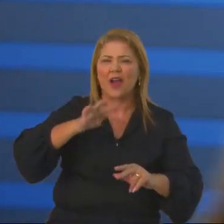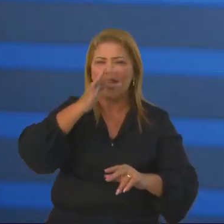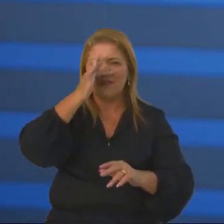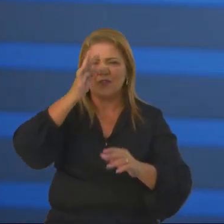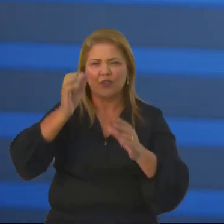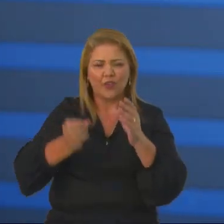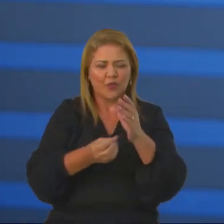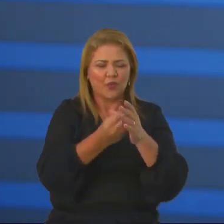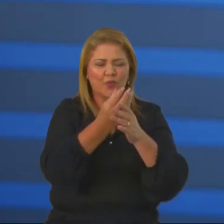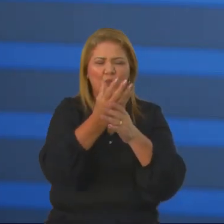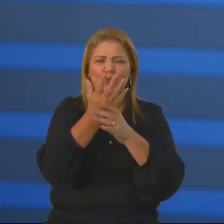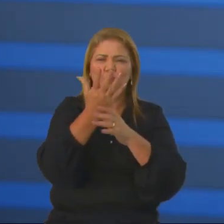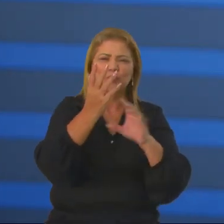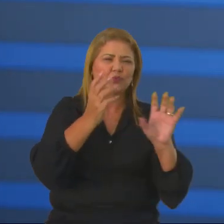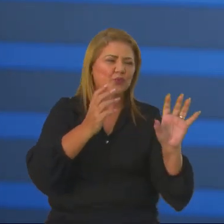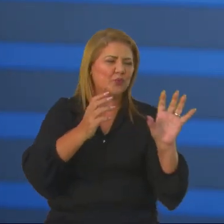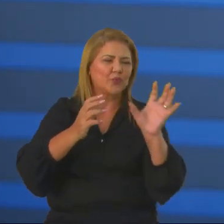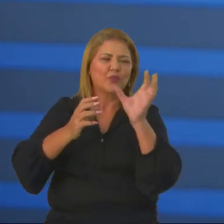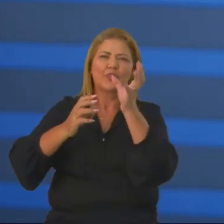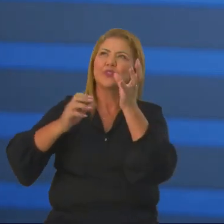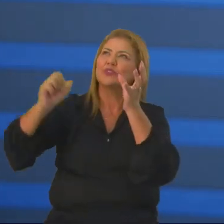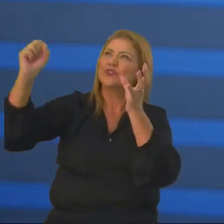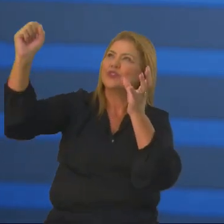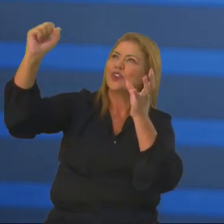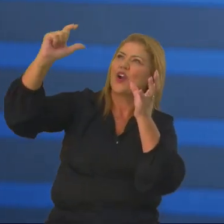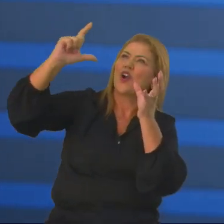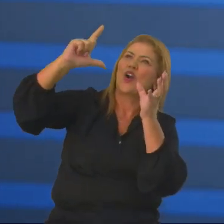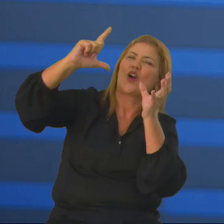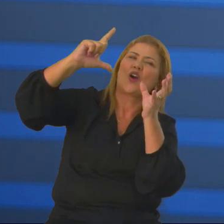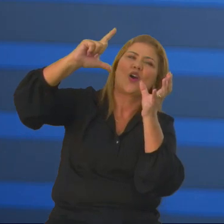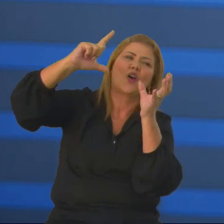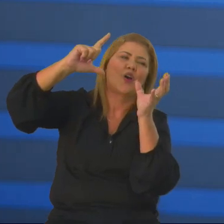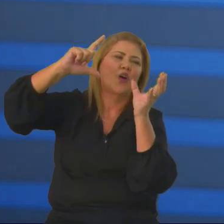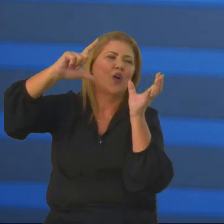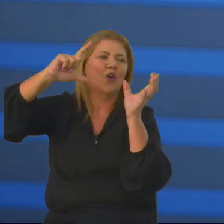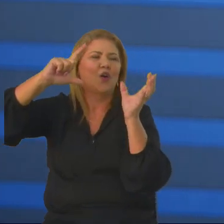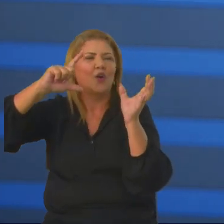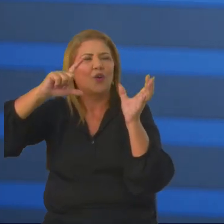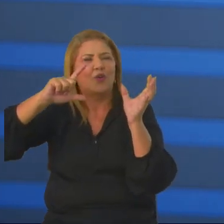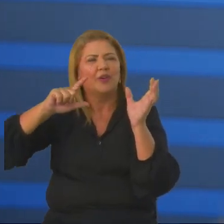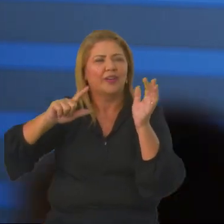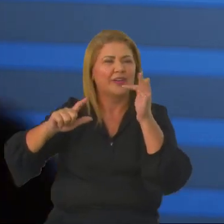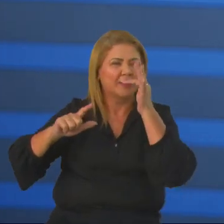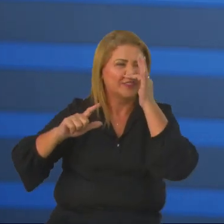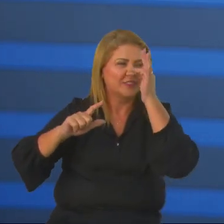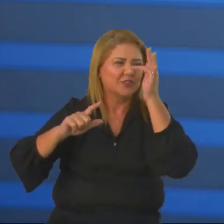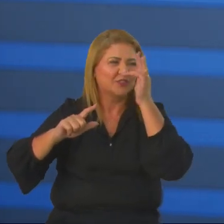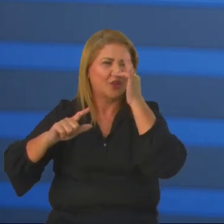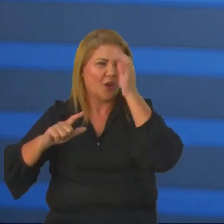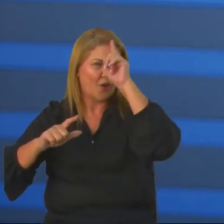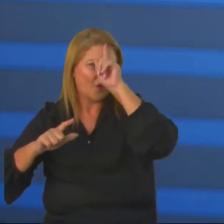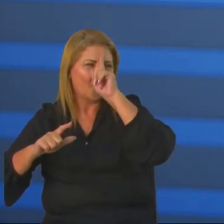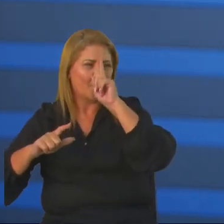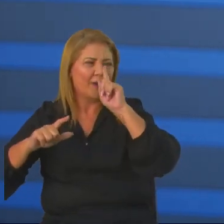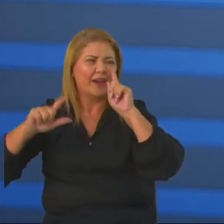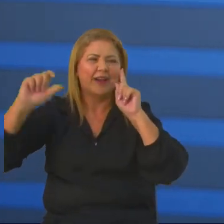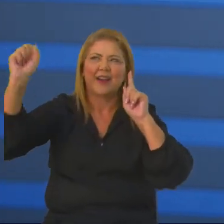girassol, como um girassol, como um girassol